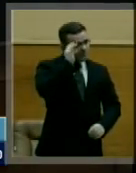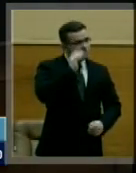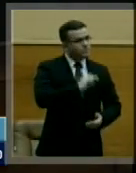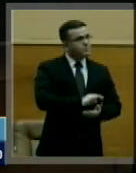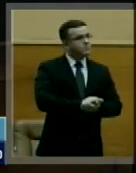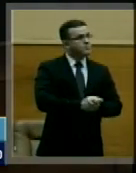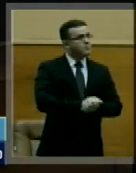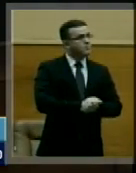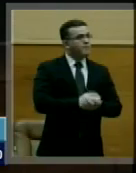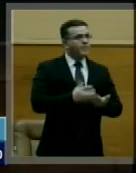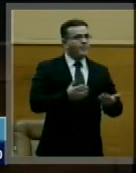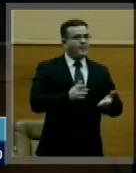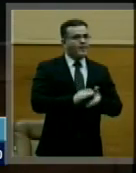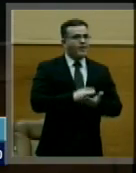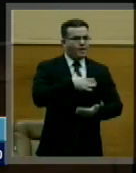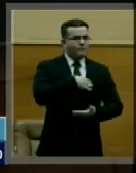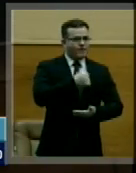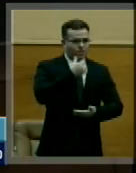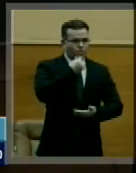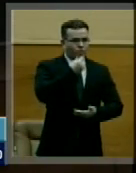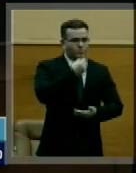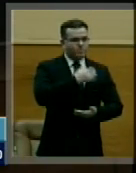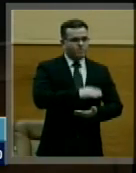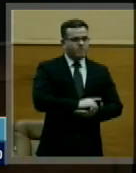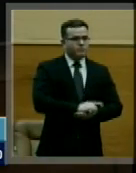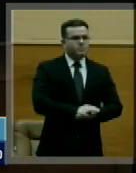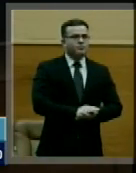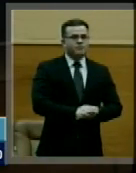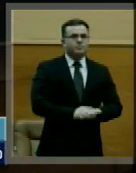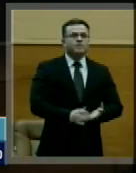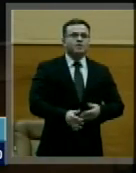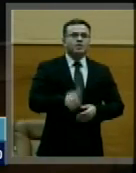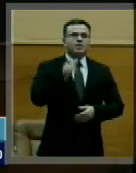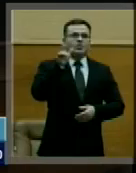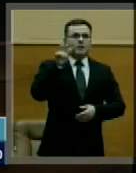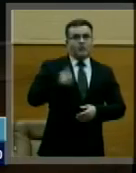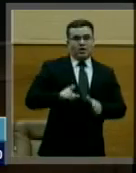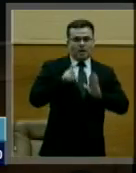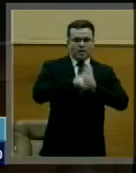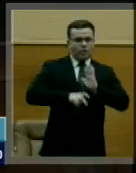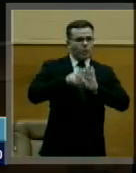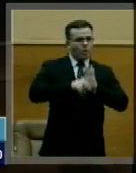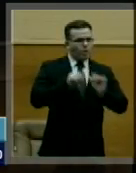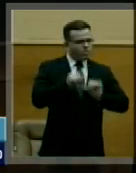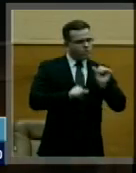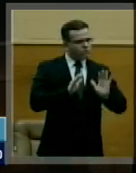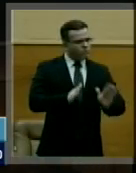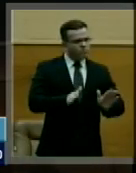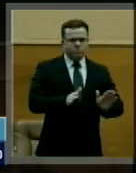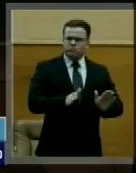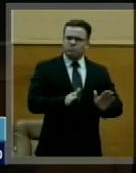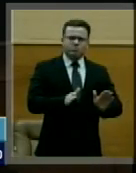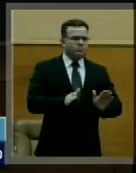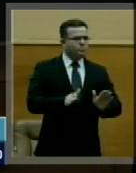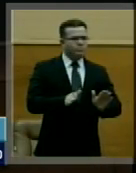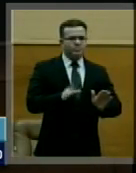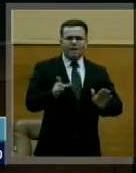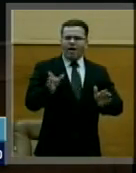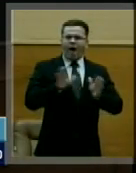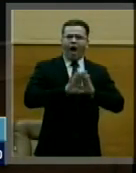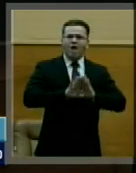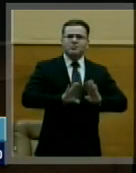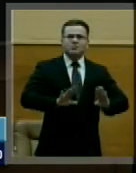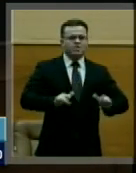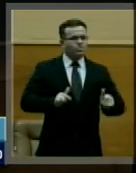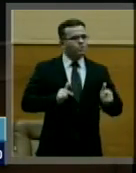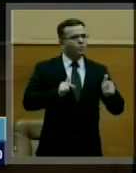O fato de estar numa cadeira de roda, nada mudou, entendeu? Tinha o